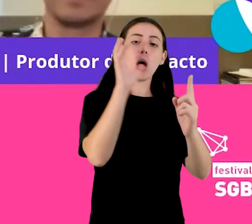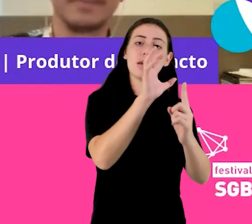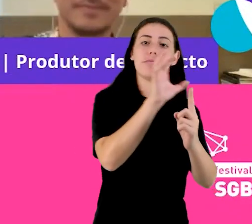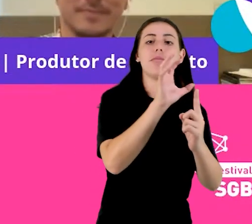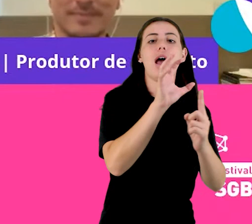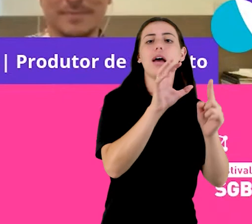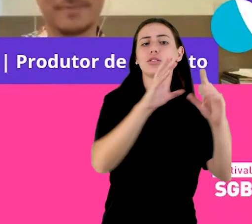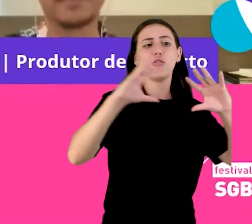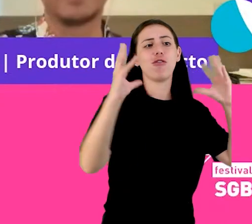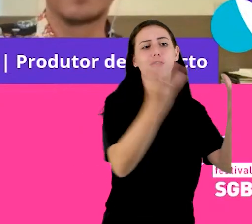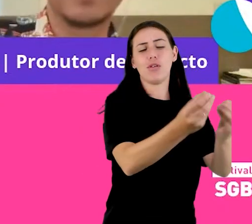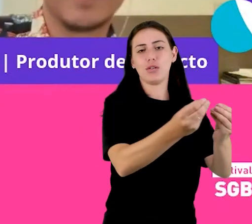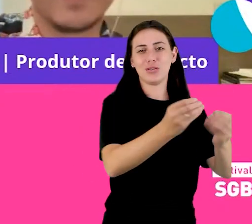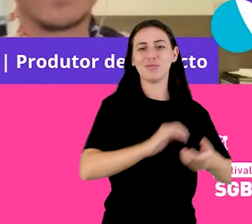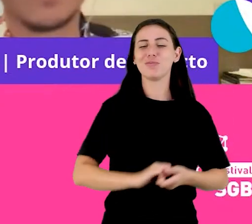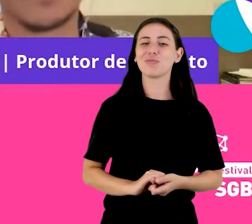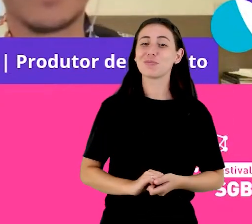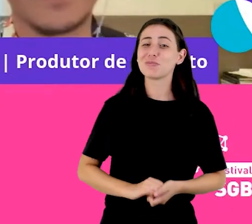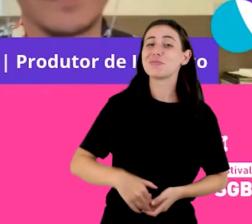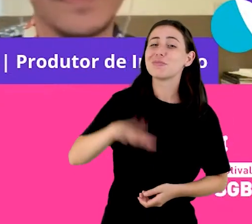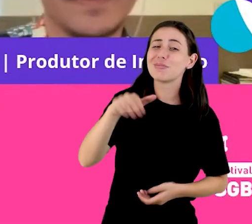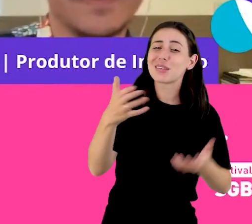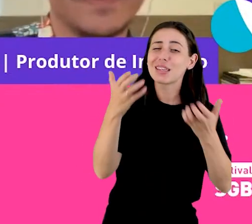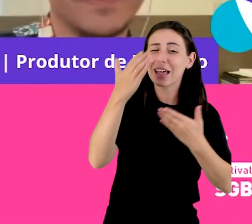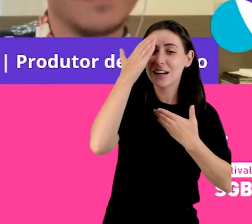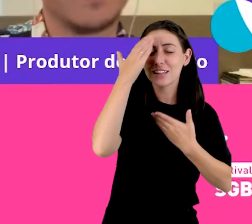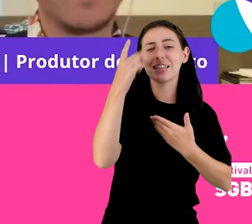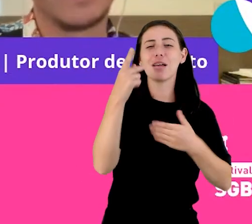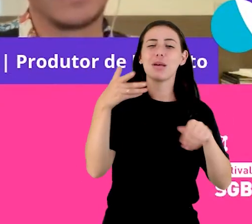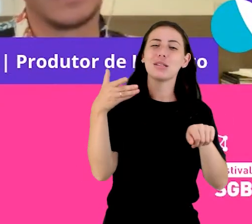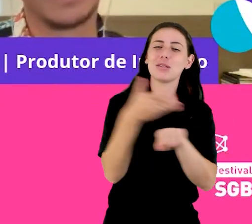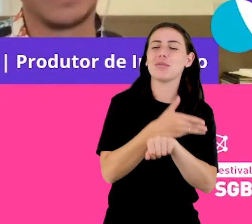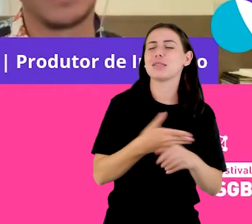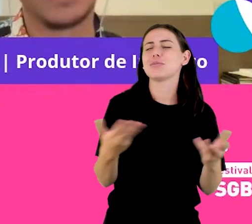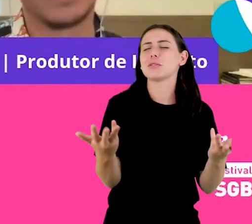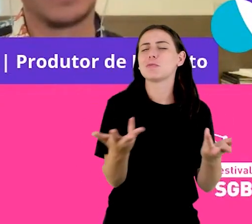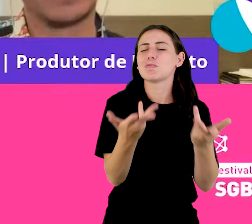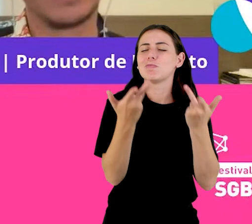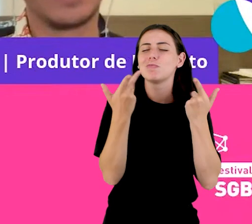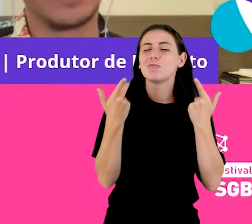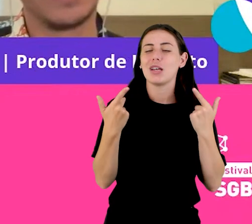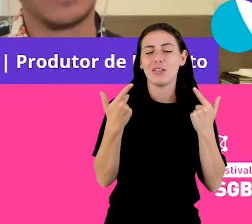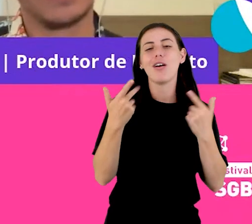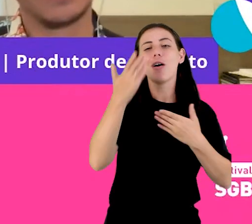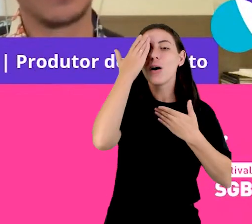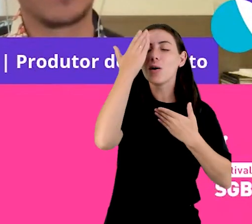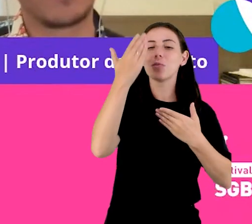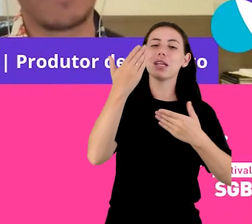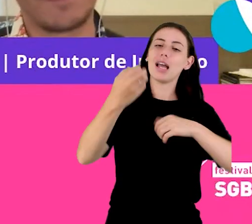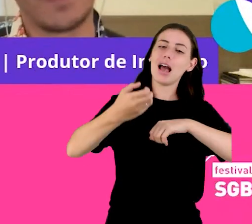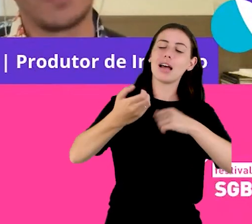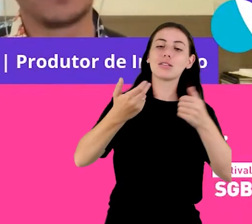sua participação. Muito obrigado por você ter dividido com a gente esse conhecimento e toda essa carreira linda que você